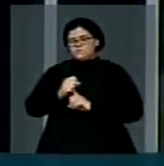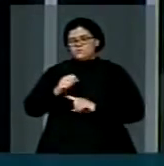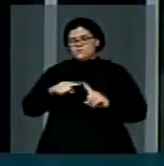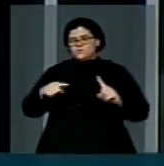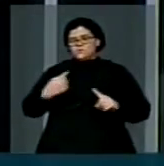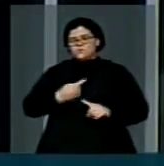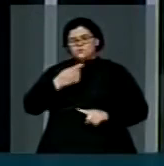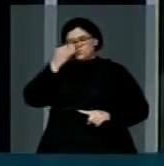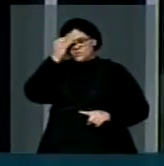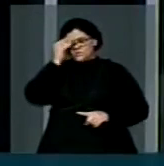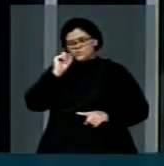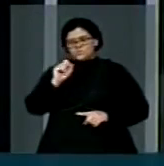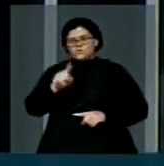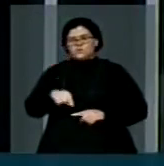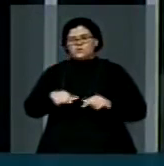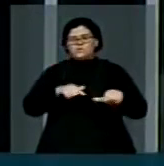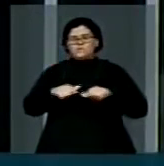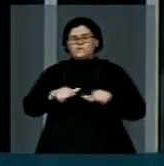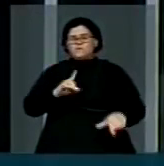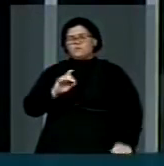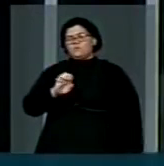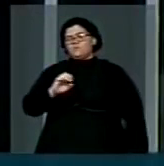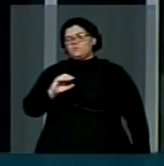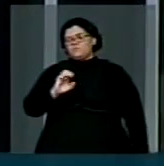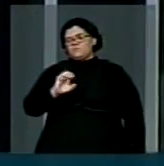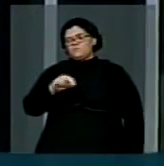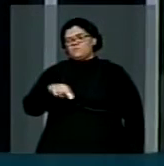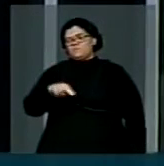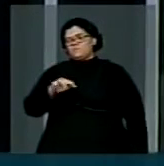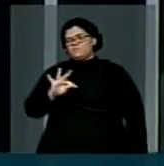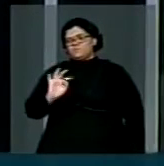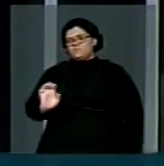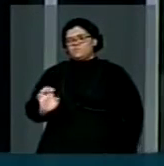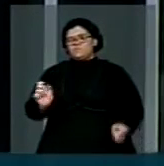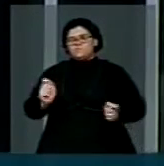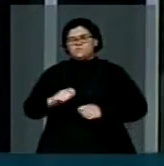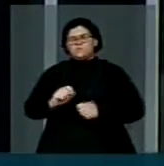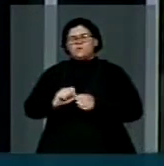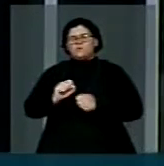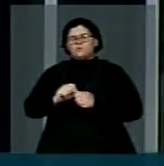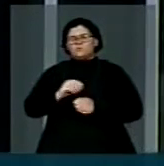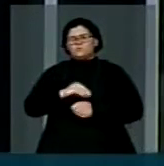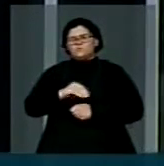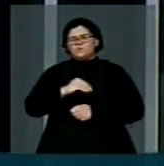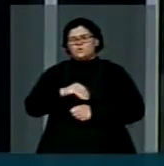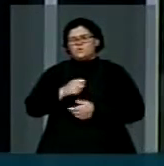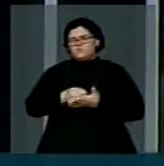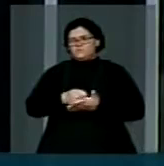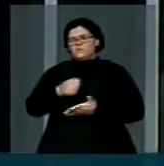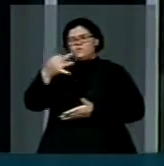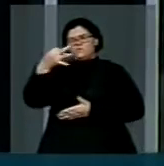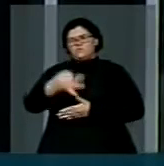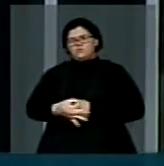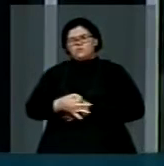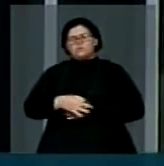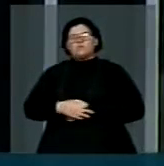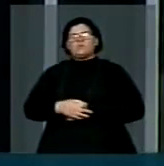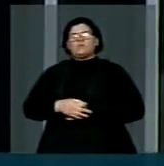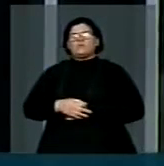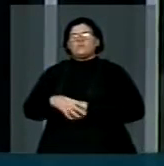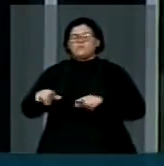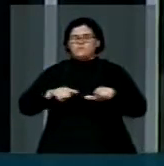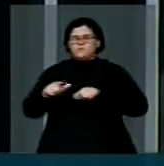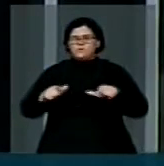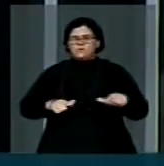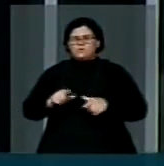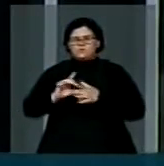trabalho decente, que ele seja produtivo e adequadamente remunerado, exercido em